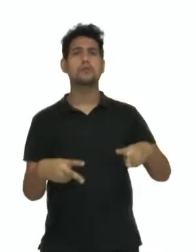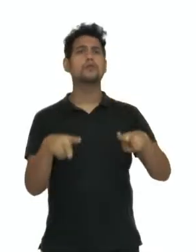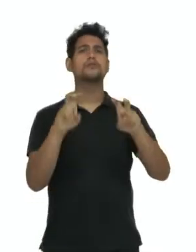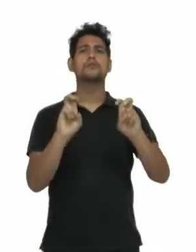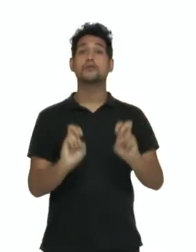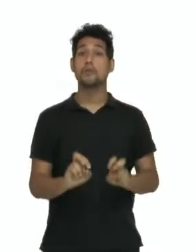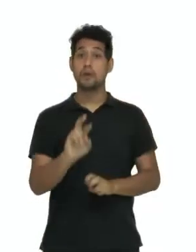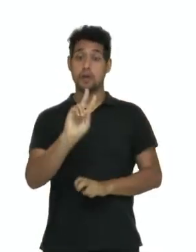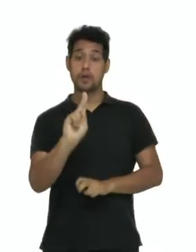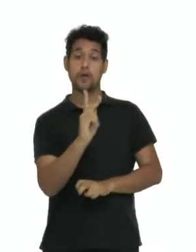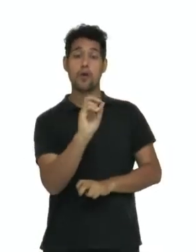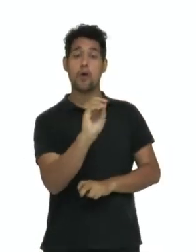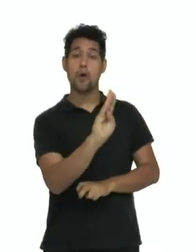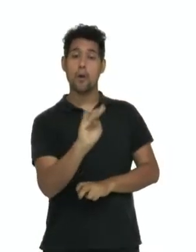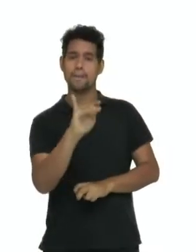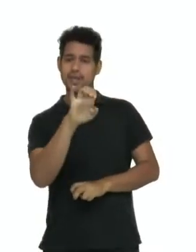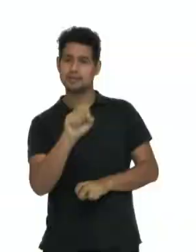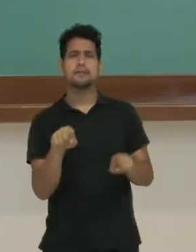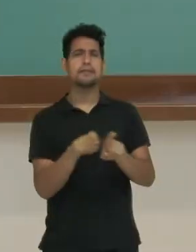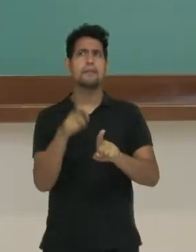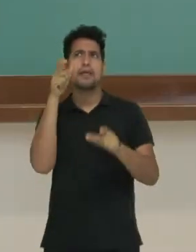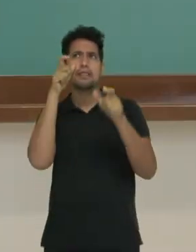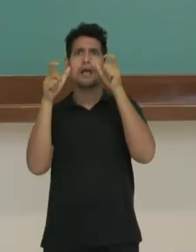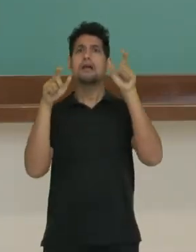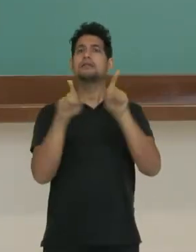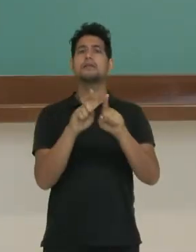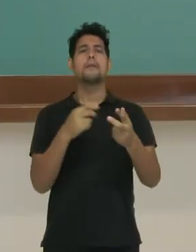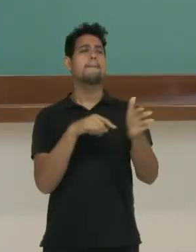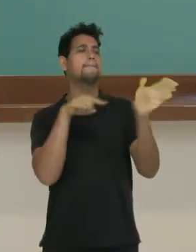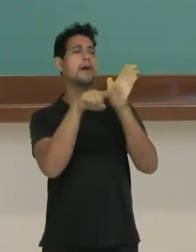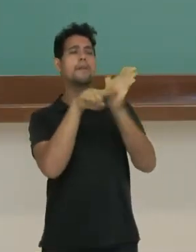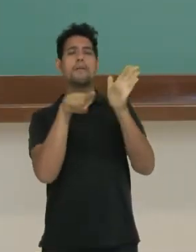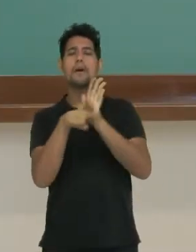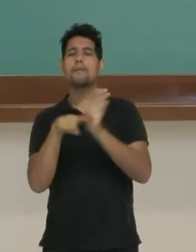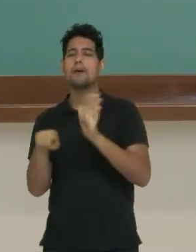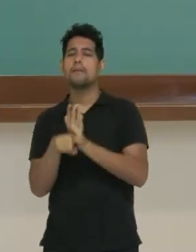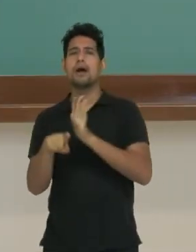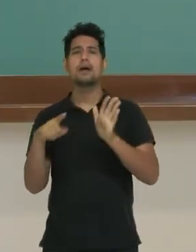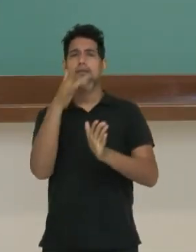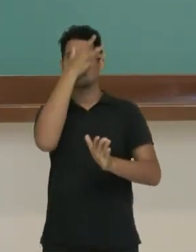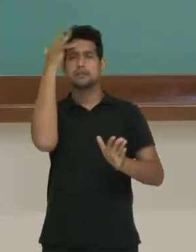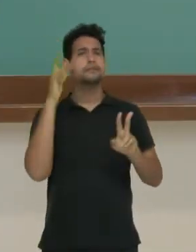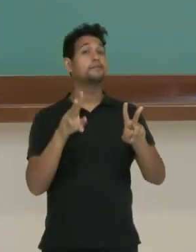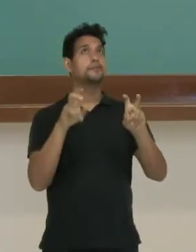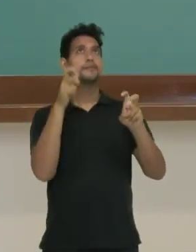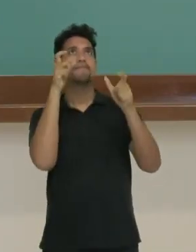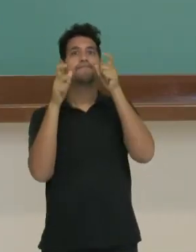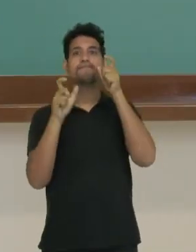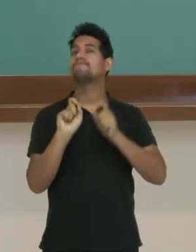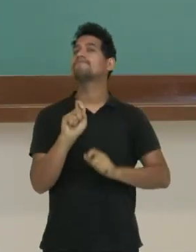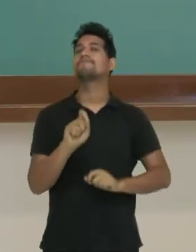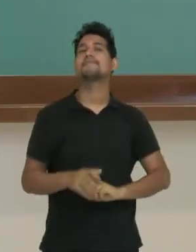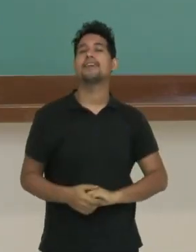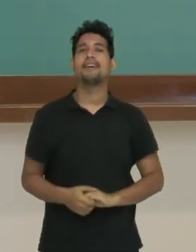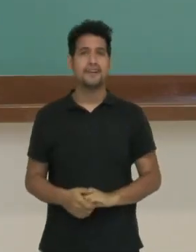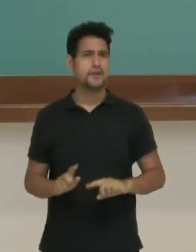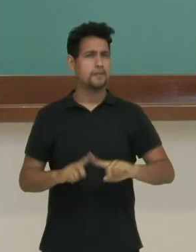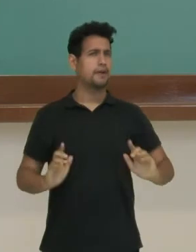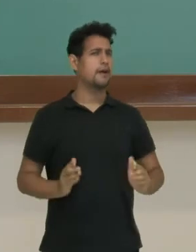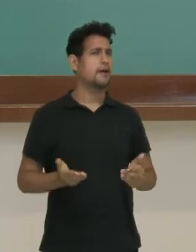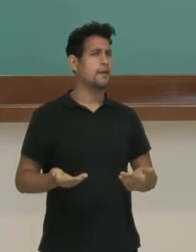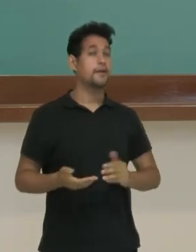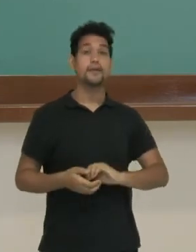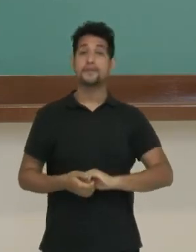e interesses e vamos falar sobre perguntando às pessoas sobre os seus interesses. Agora,